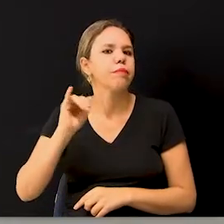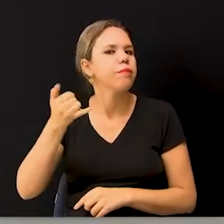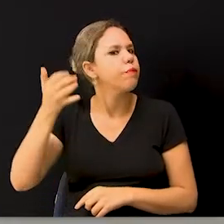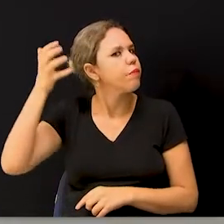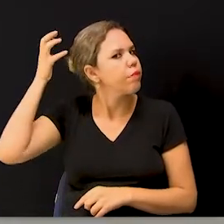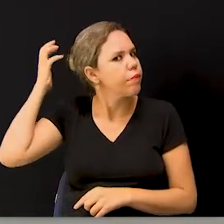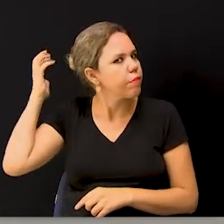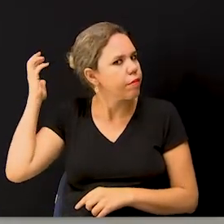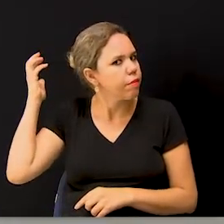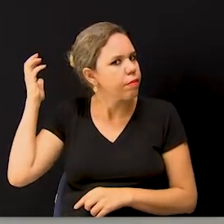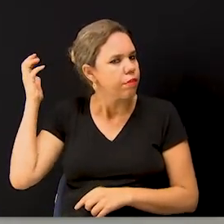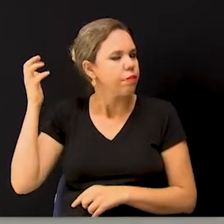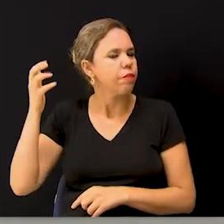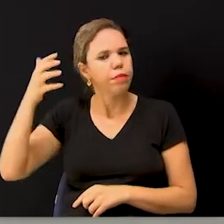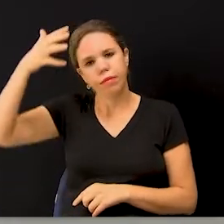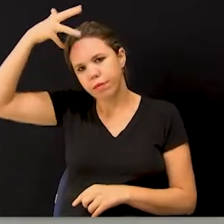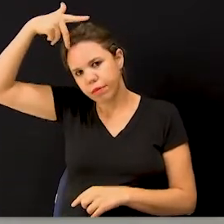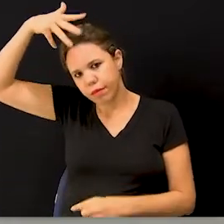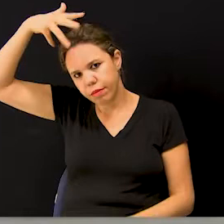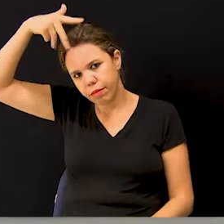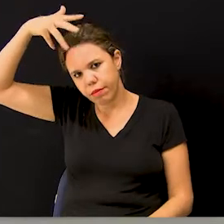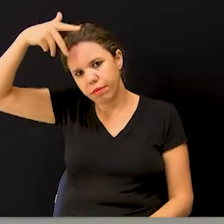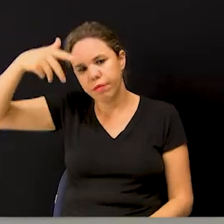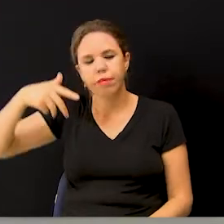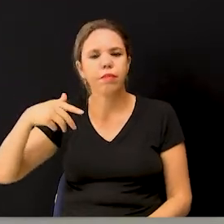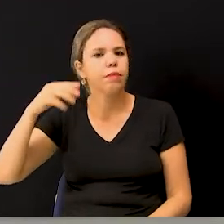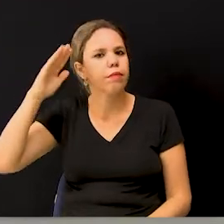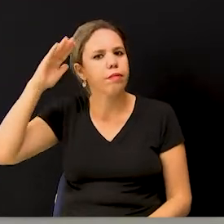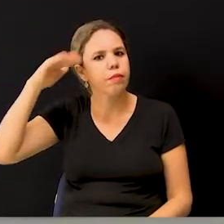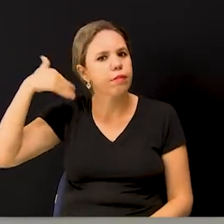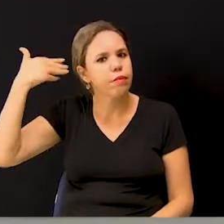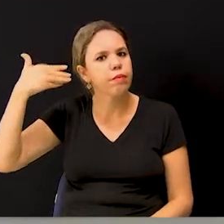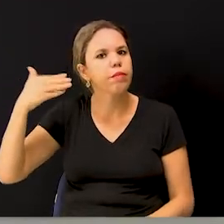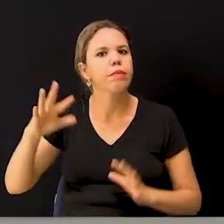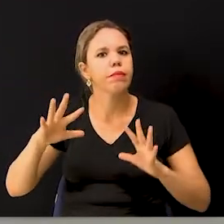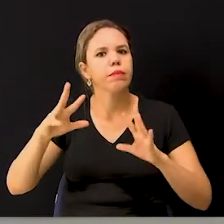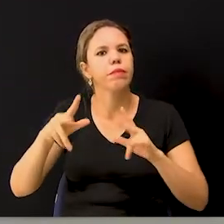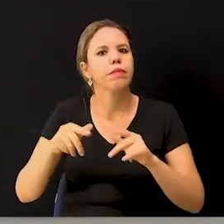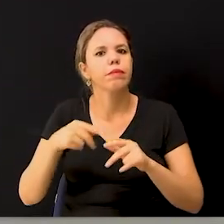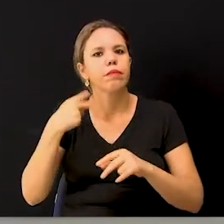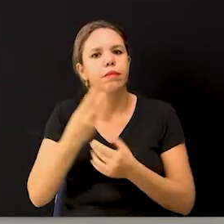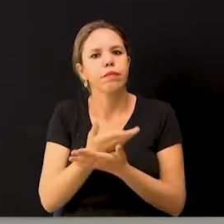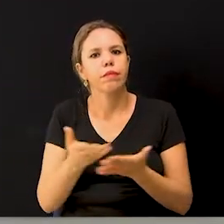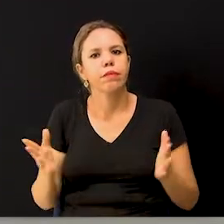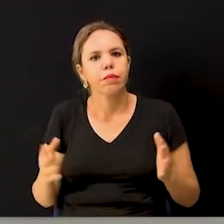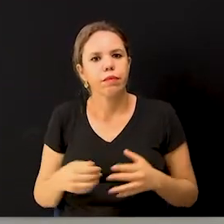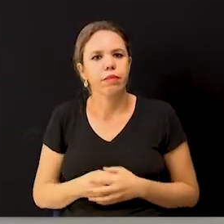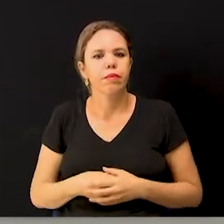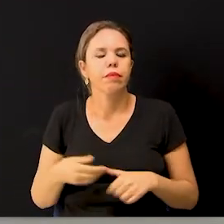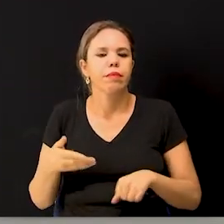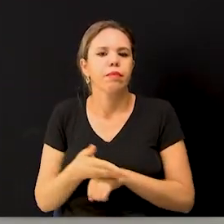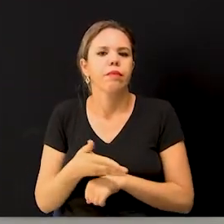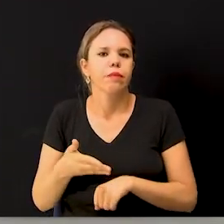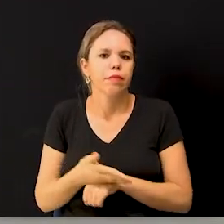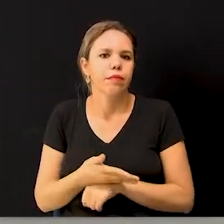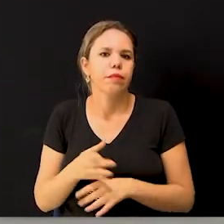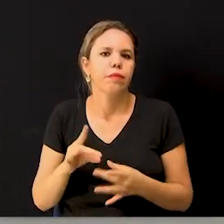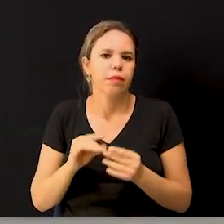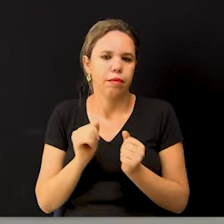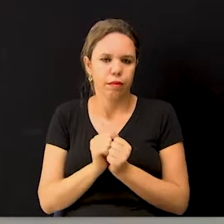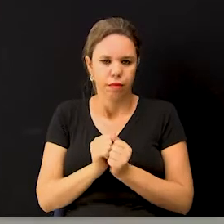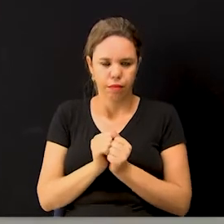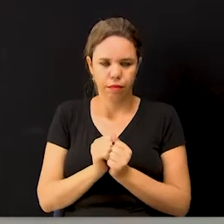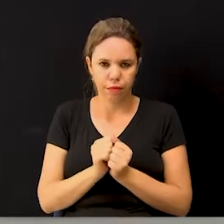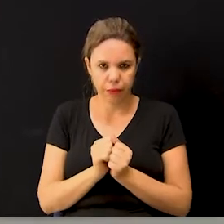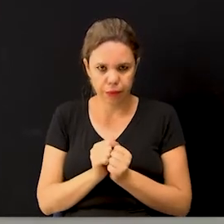Jair da Farmácia, Rodrigo da Farmadic, Mariana Conte, também todos os outros vereadores que fazem coro